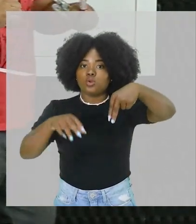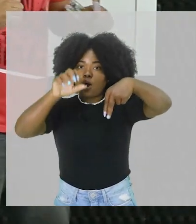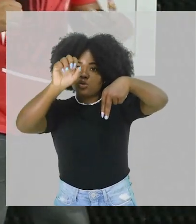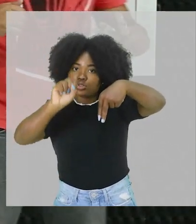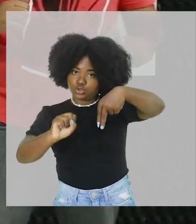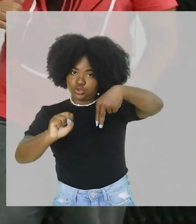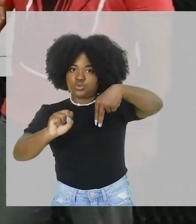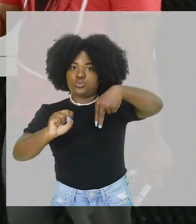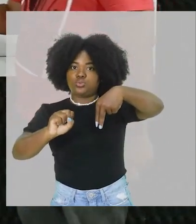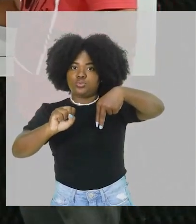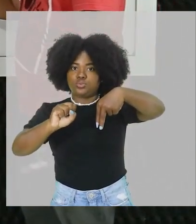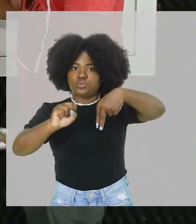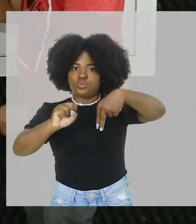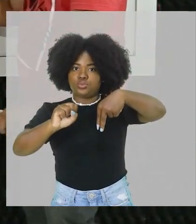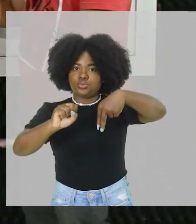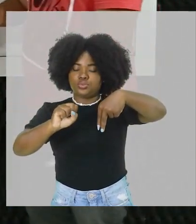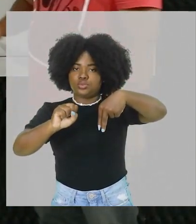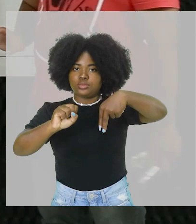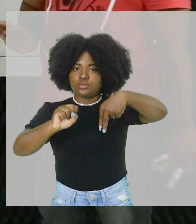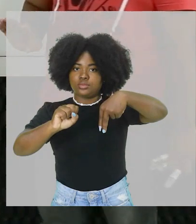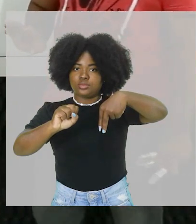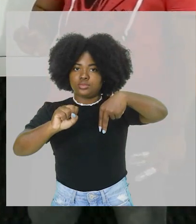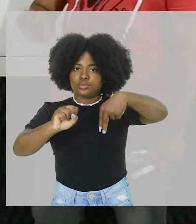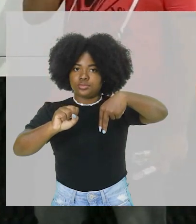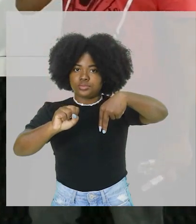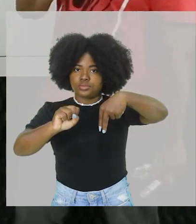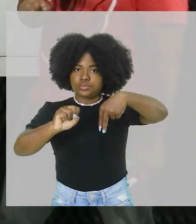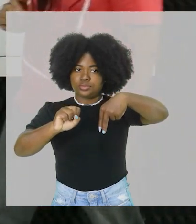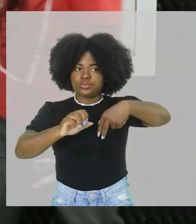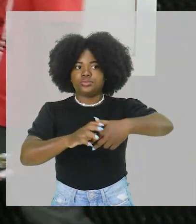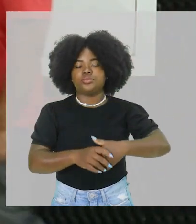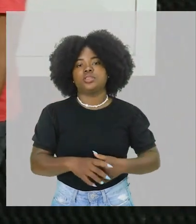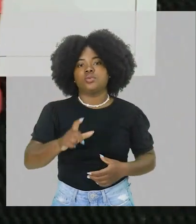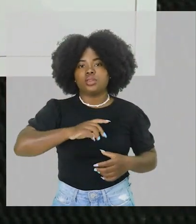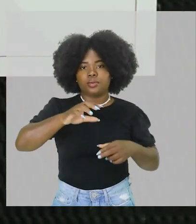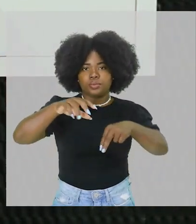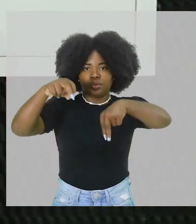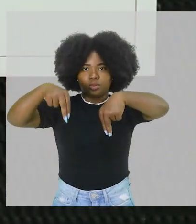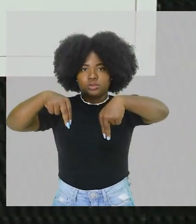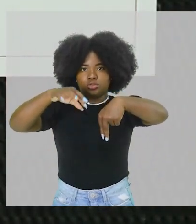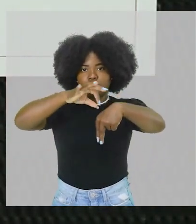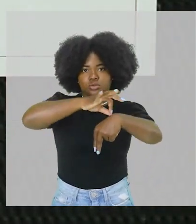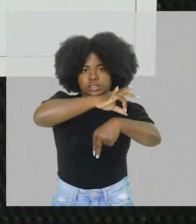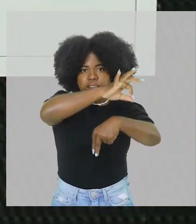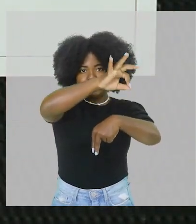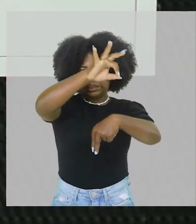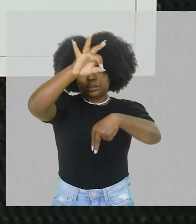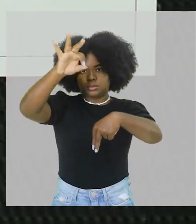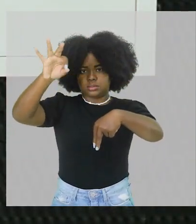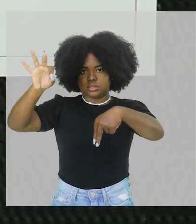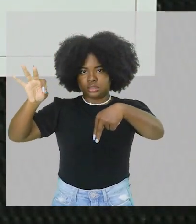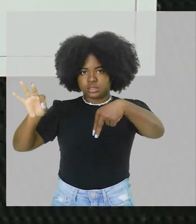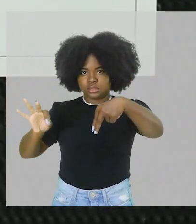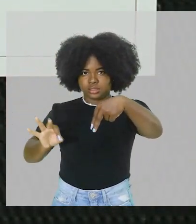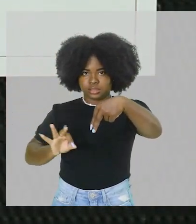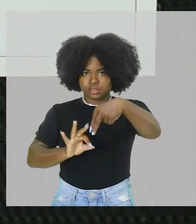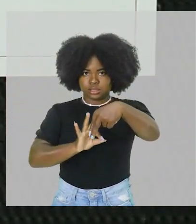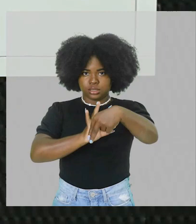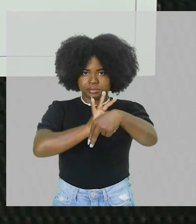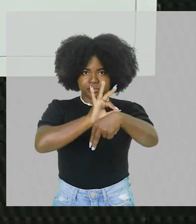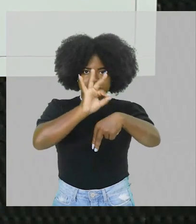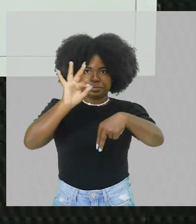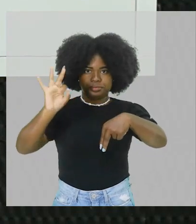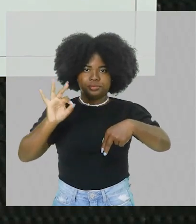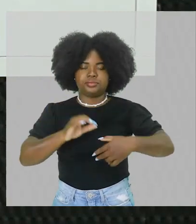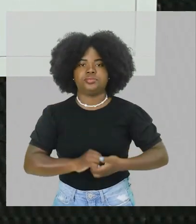o sul. Então essas são as linhas do campo magnético. Por isso que eu falei no início da aula que o fenômeno, né, magnético